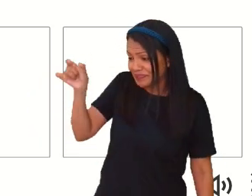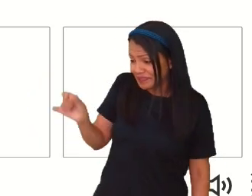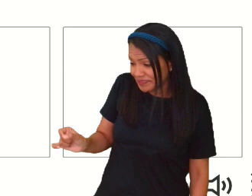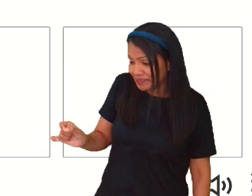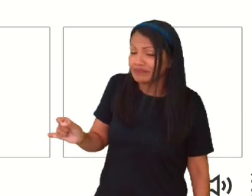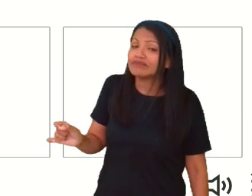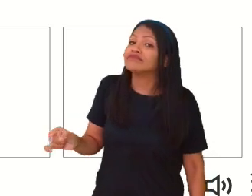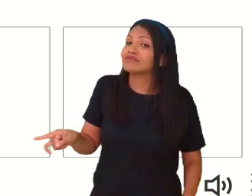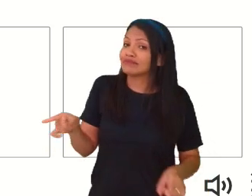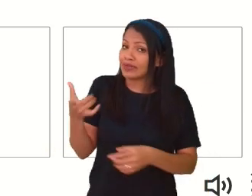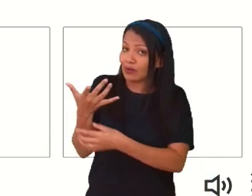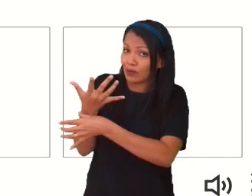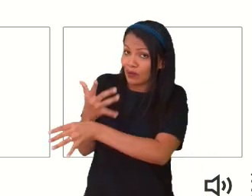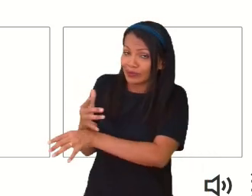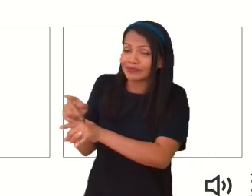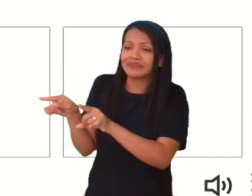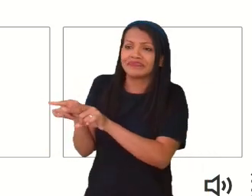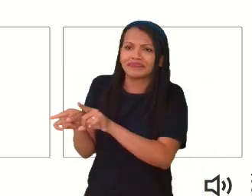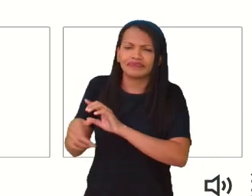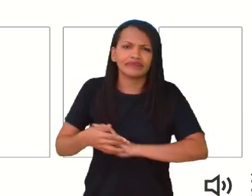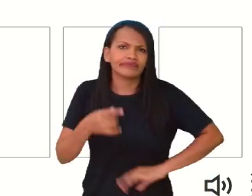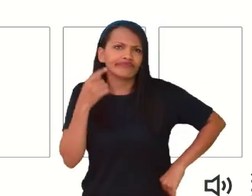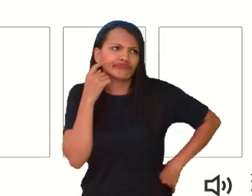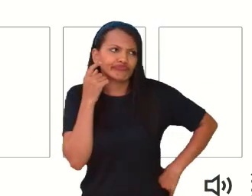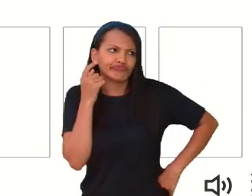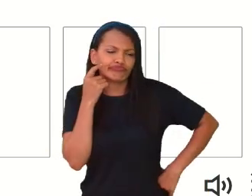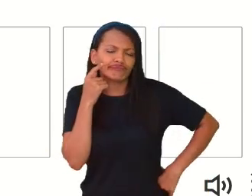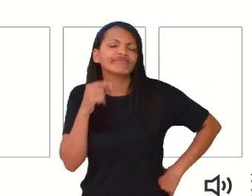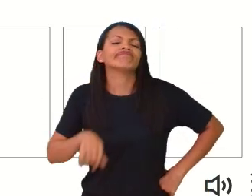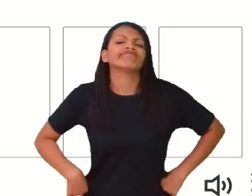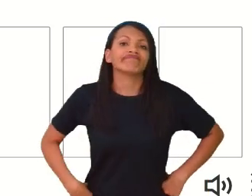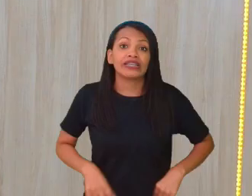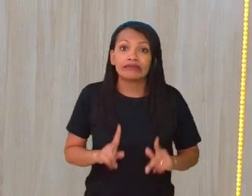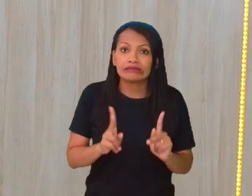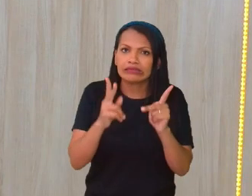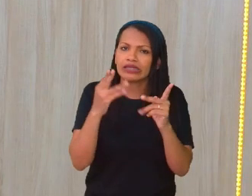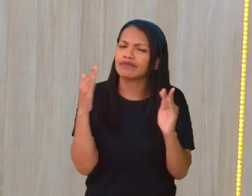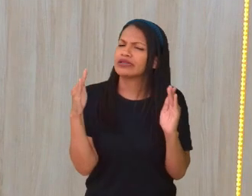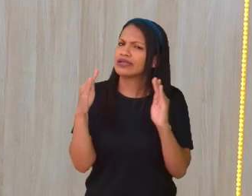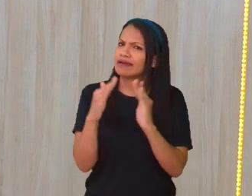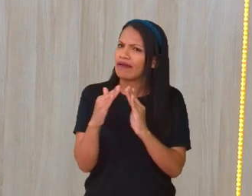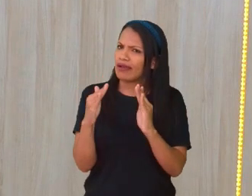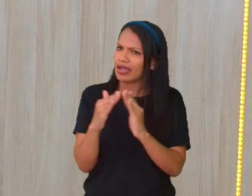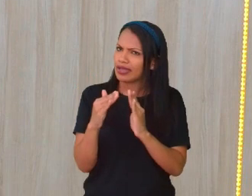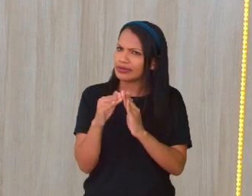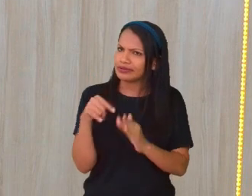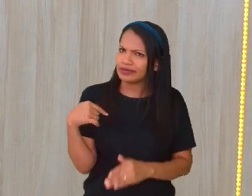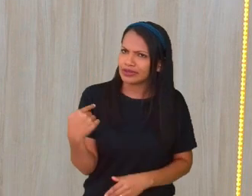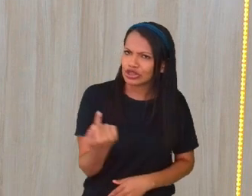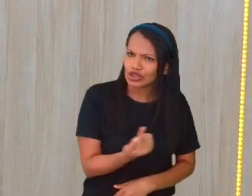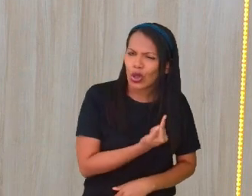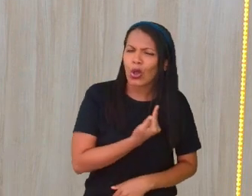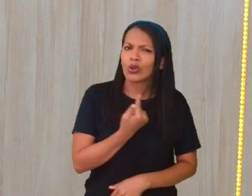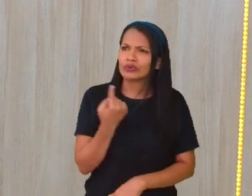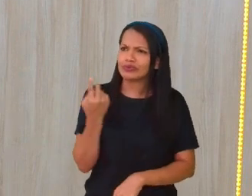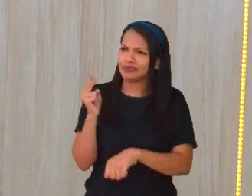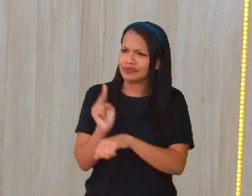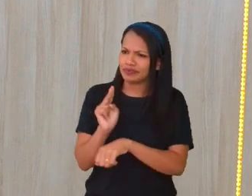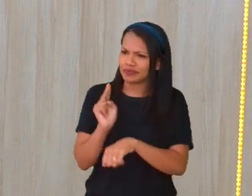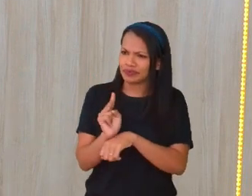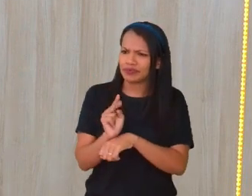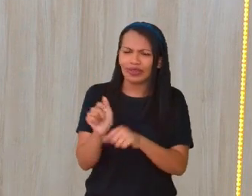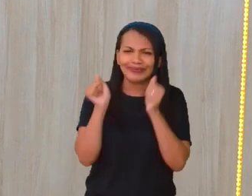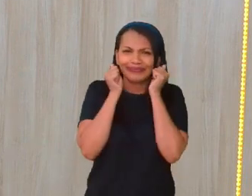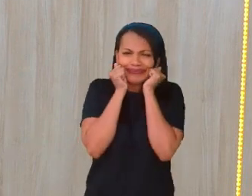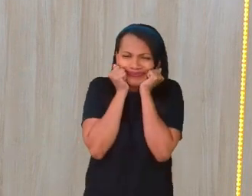E agora? Um que a gente tem sempre em casa, que é o nosso pet. Por sinal, é o meu pet